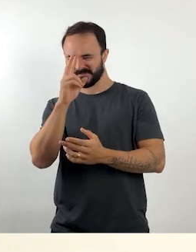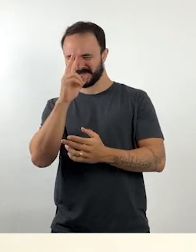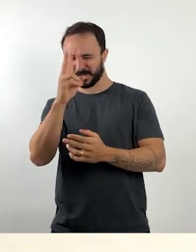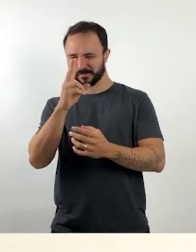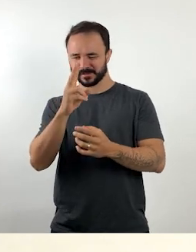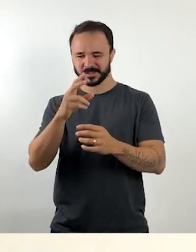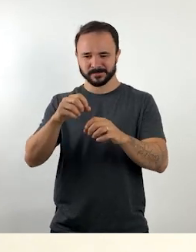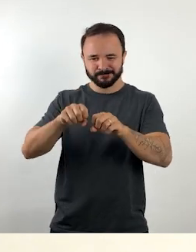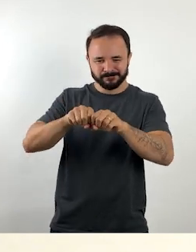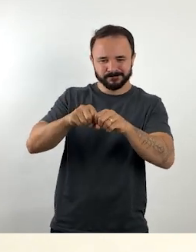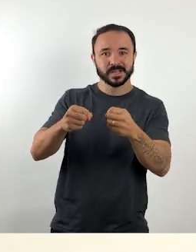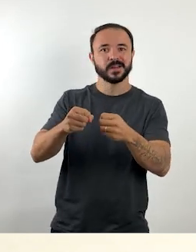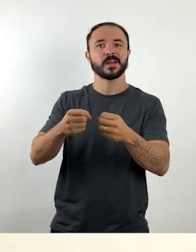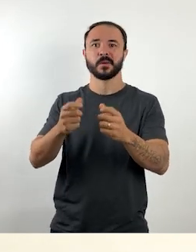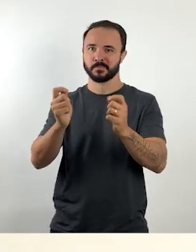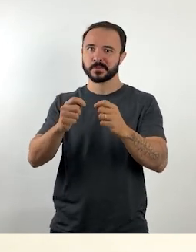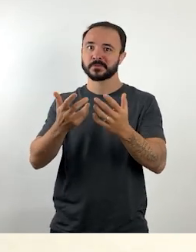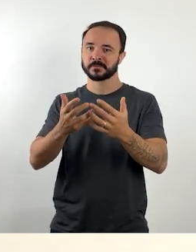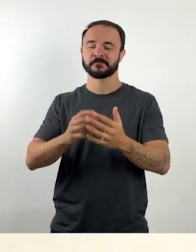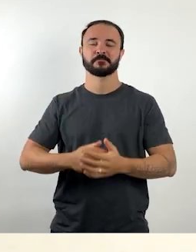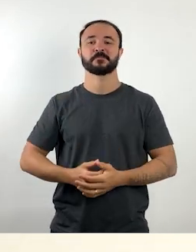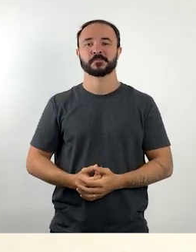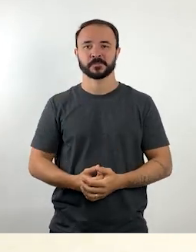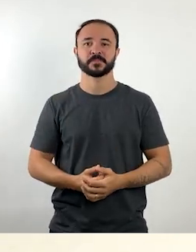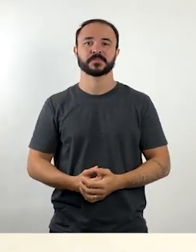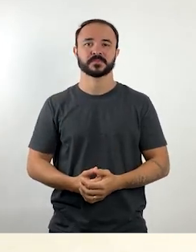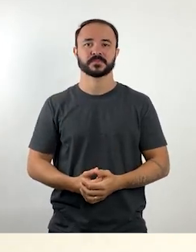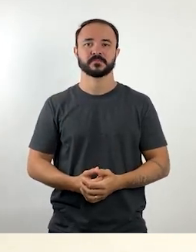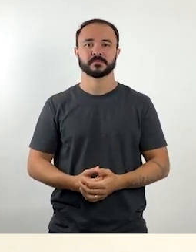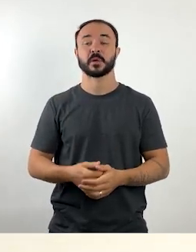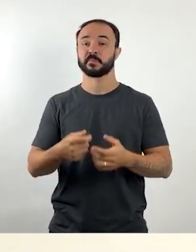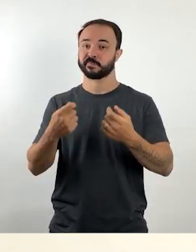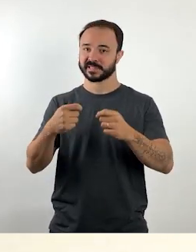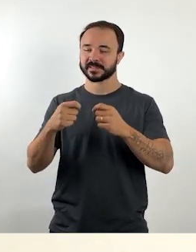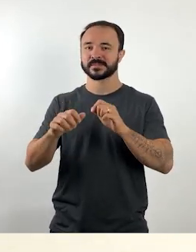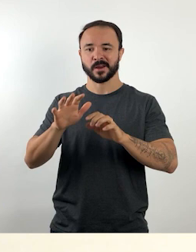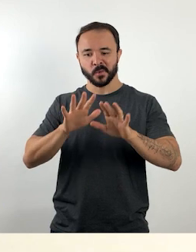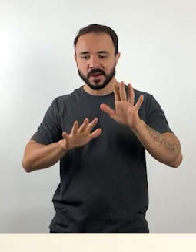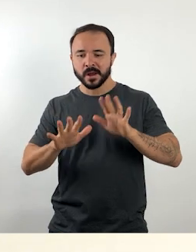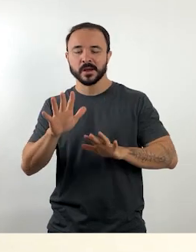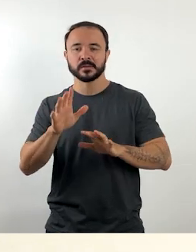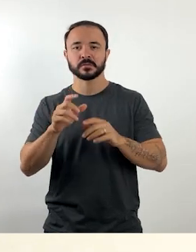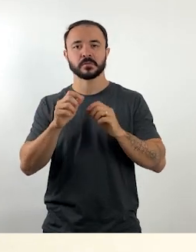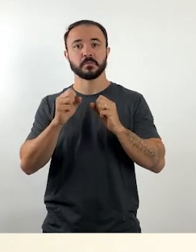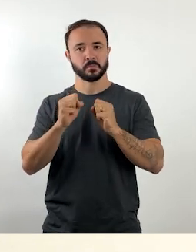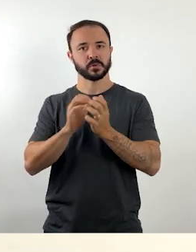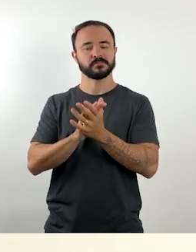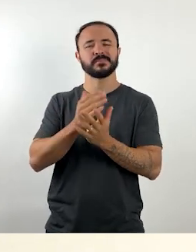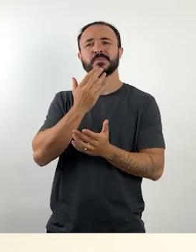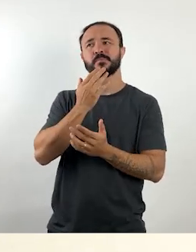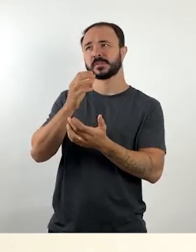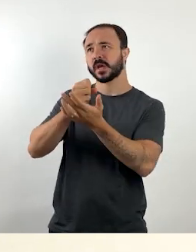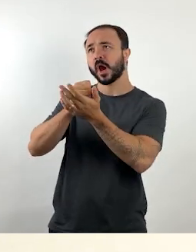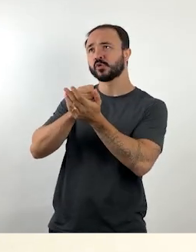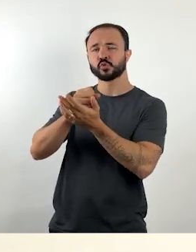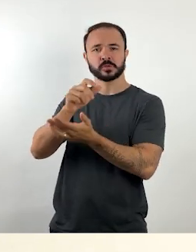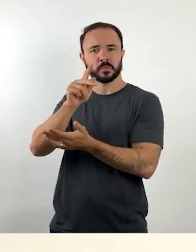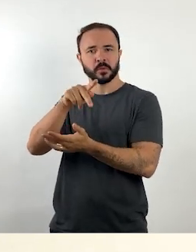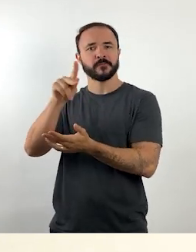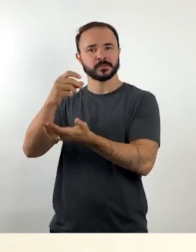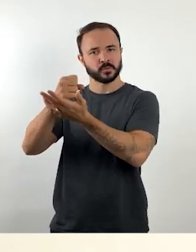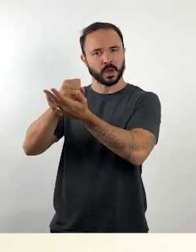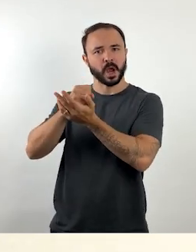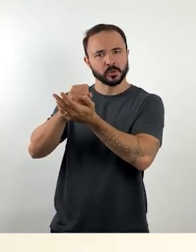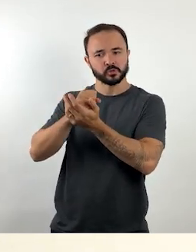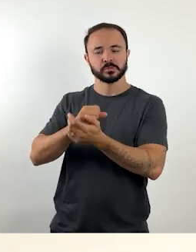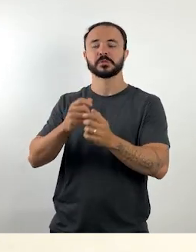forçar e tomando cuidado, você pode até se machucar se não tiver cuidado, peça auxílio do seu professor, tá? Se